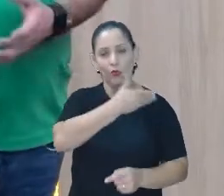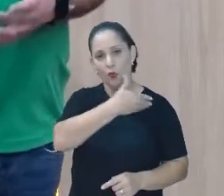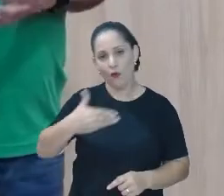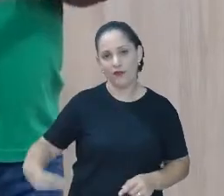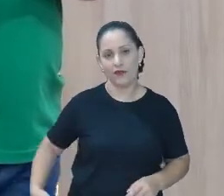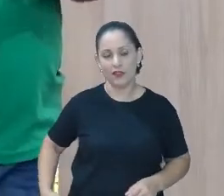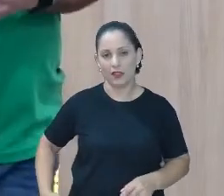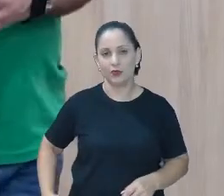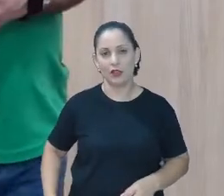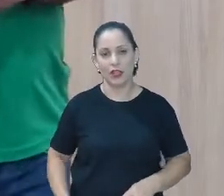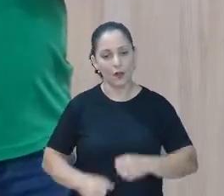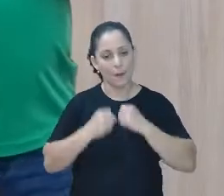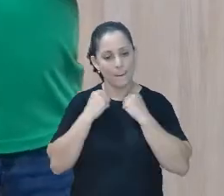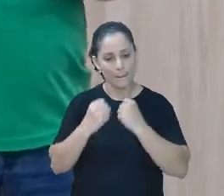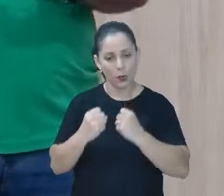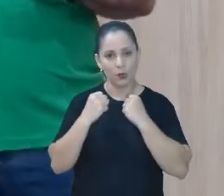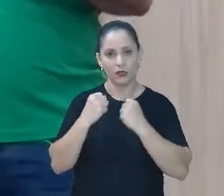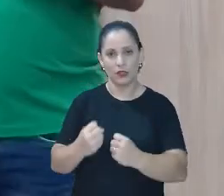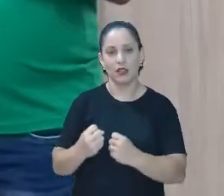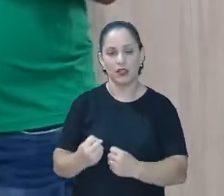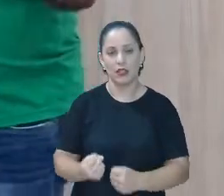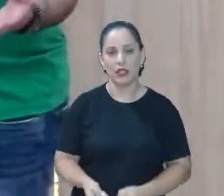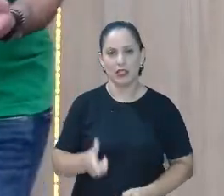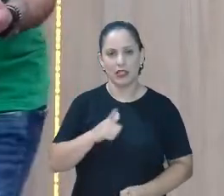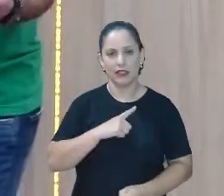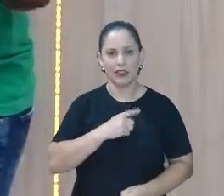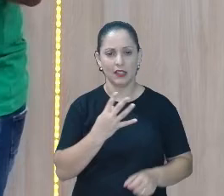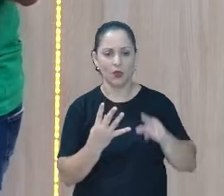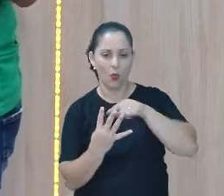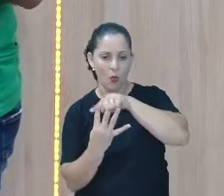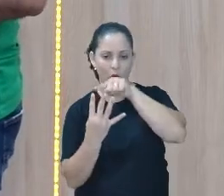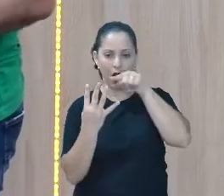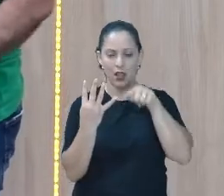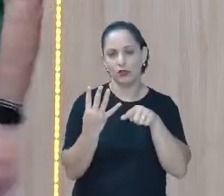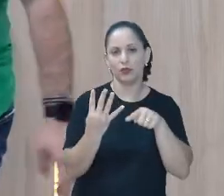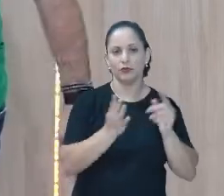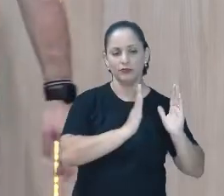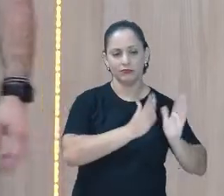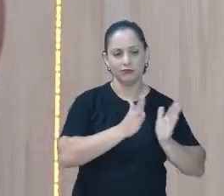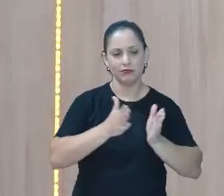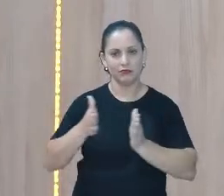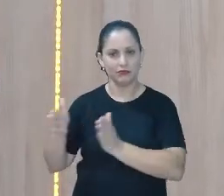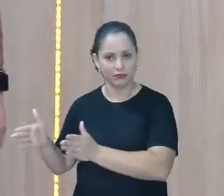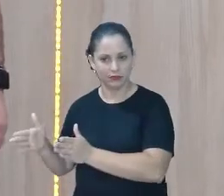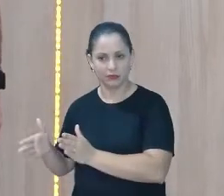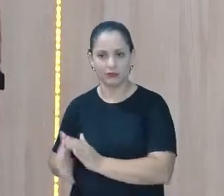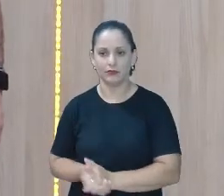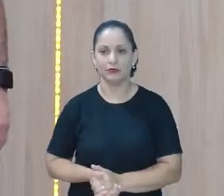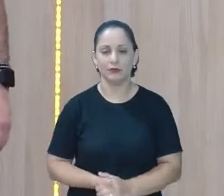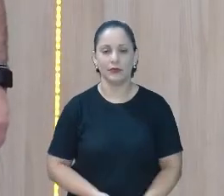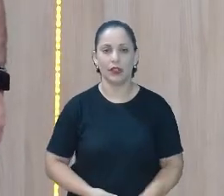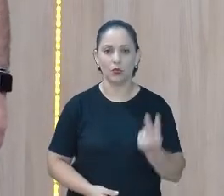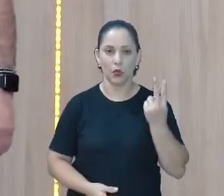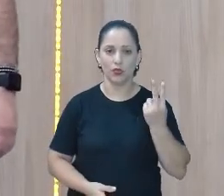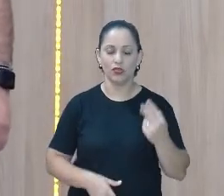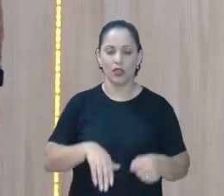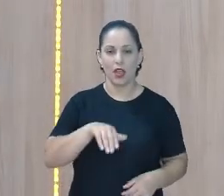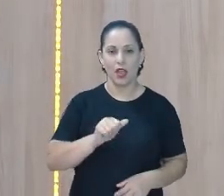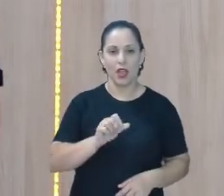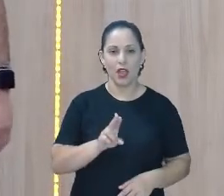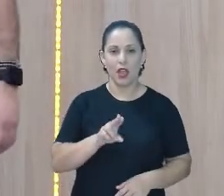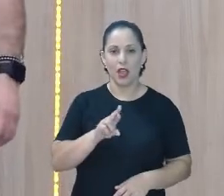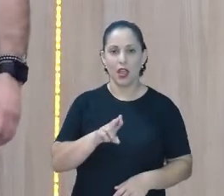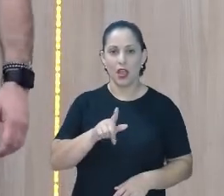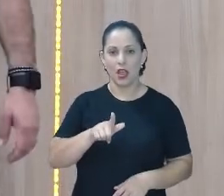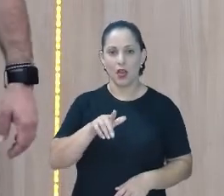poder ele passa a ser dividido aí entre 4 representantes, né? 2 Augustos e 2